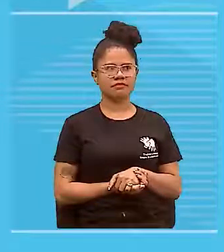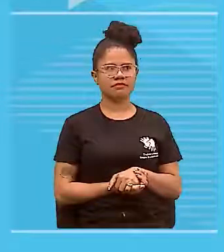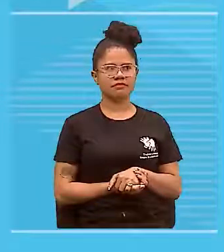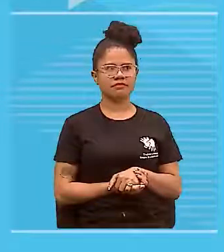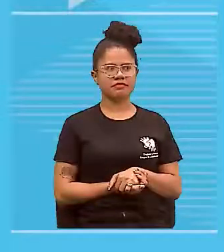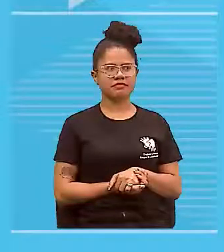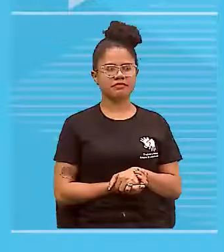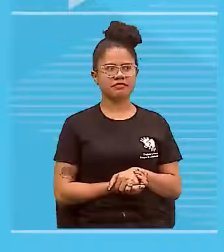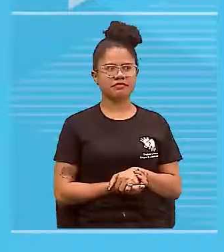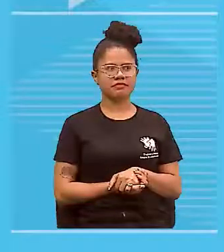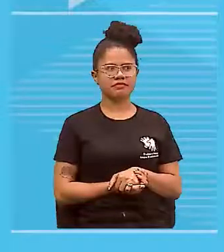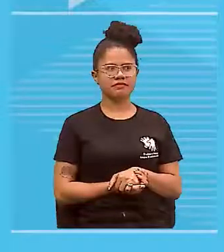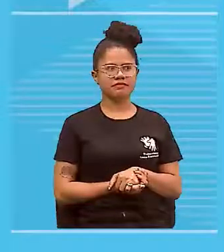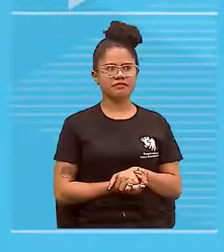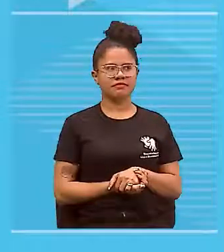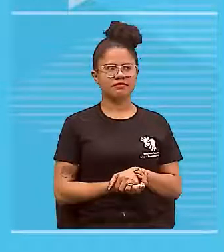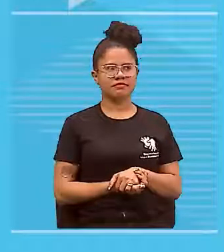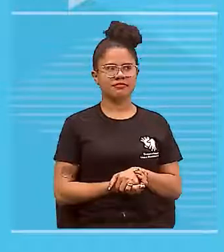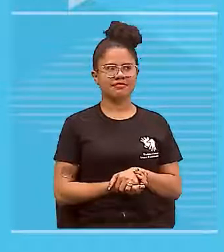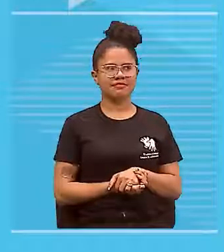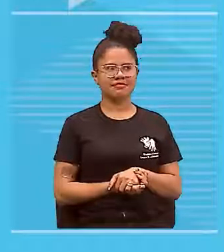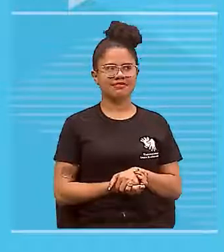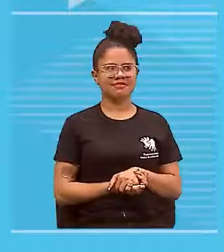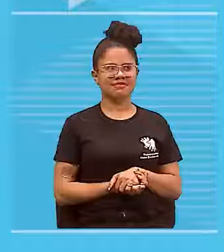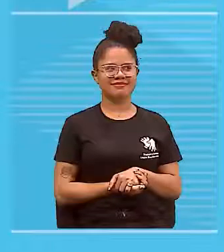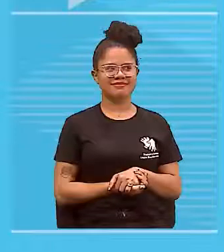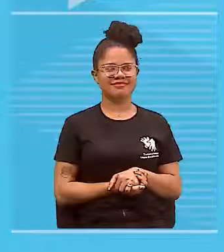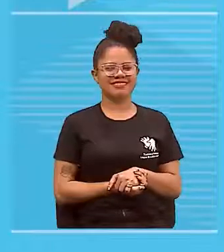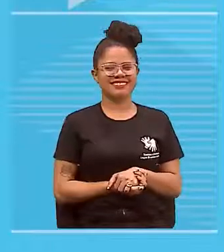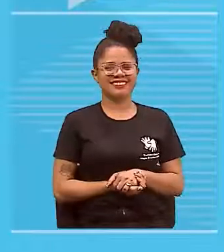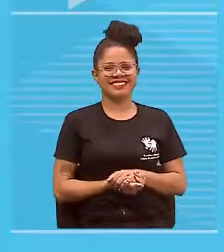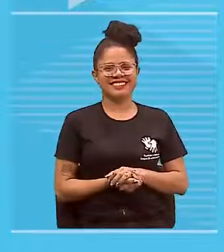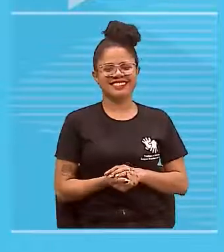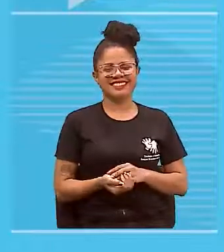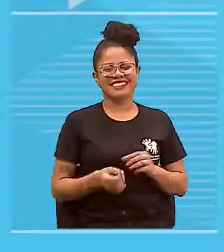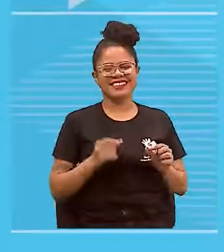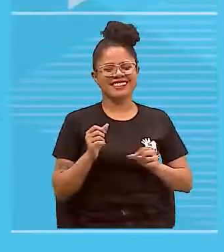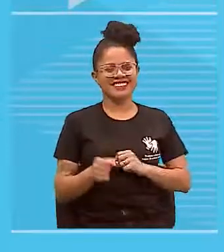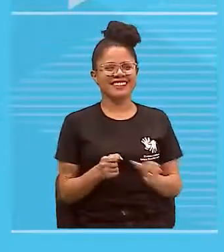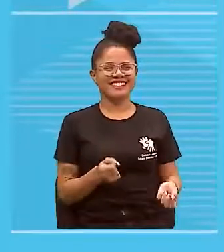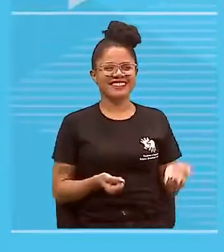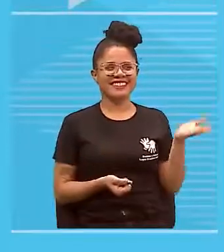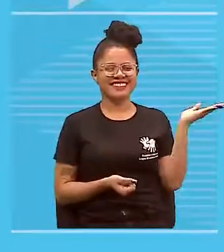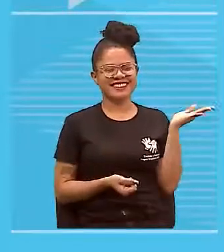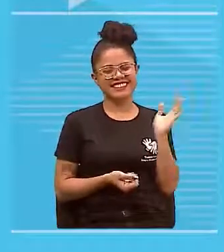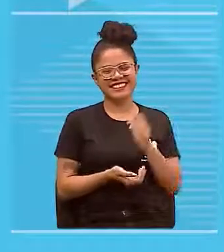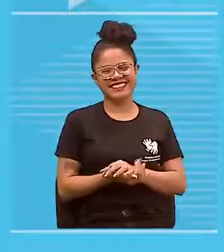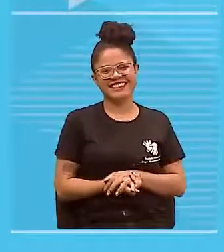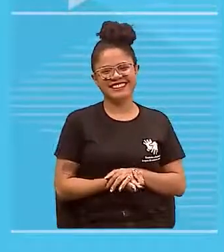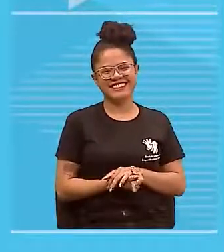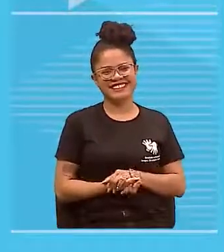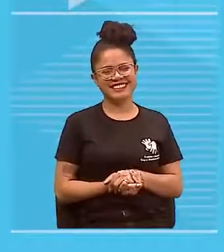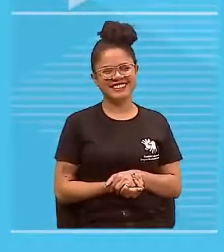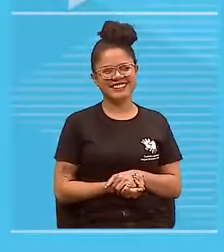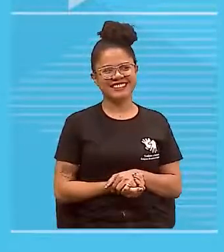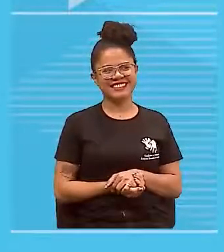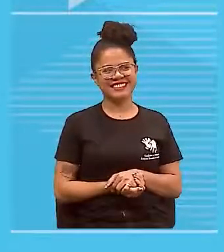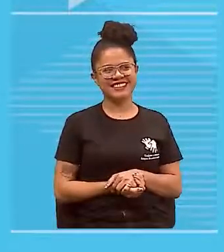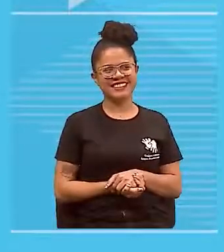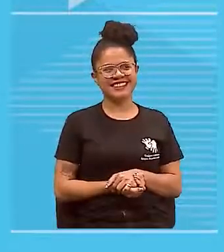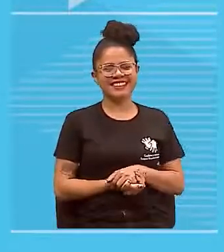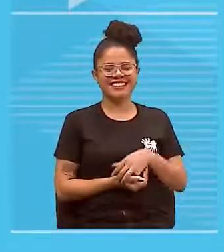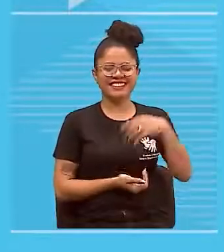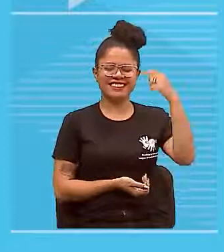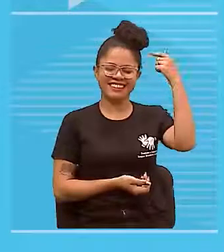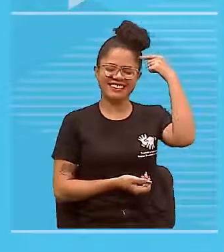e aqui quanto cabe e aqui quanto cabe aqui aqui